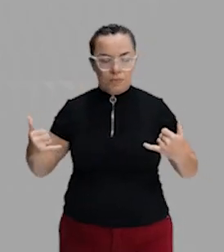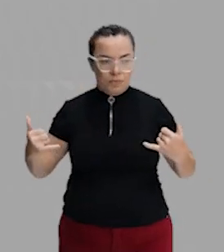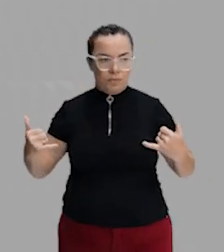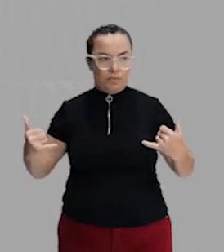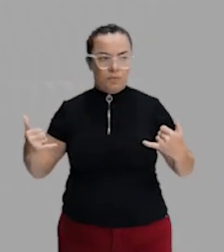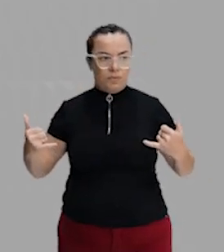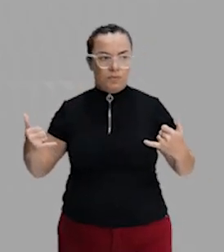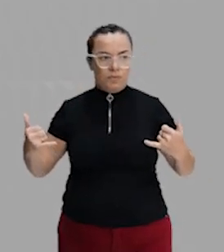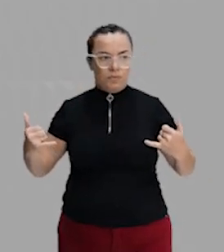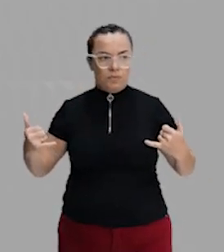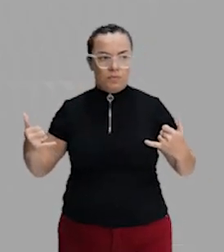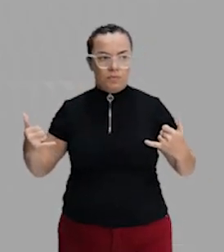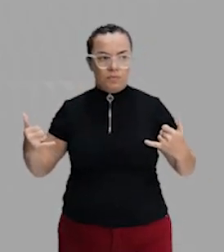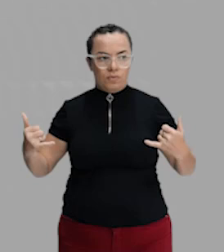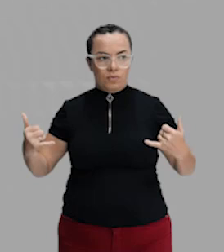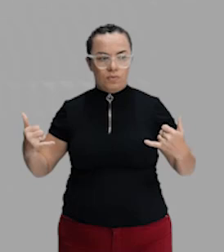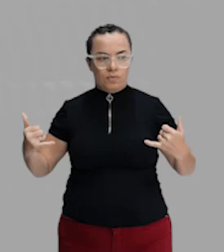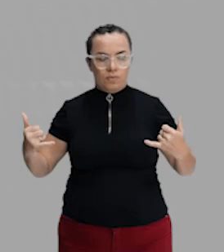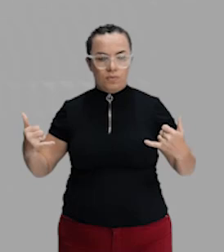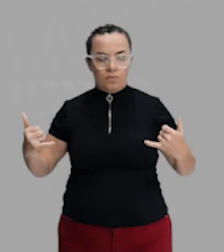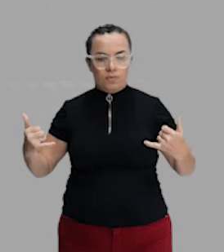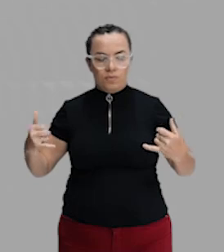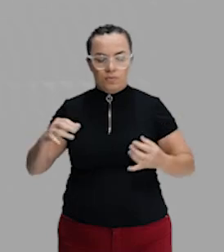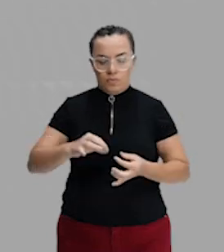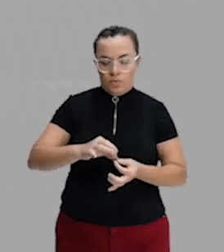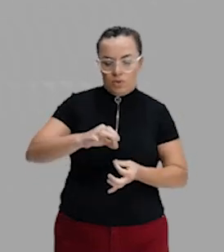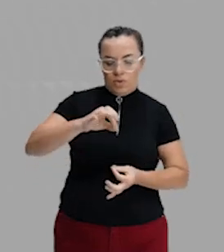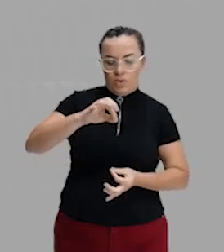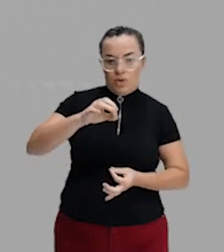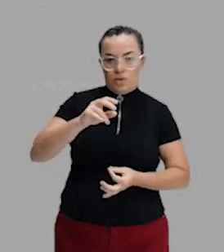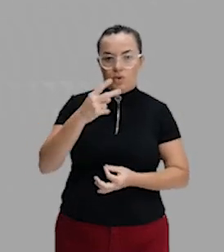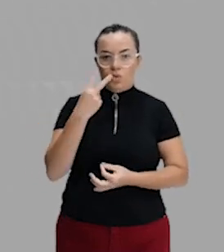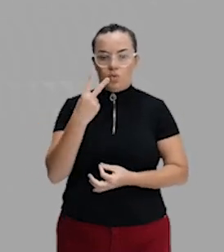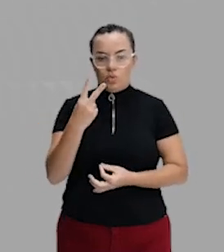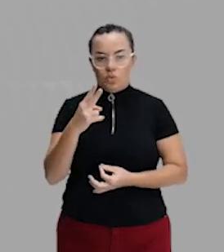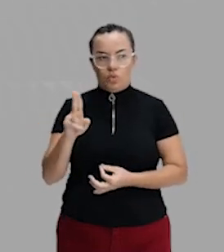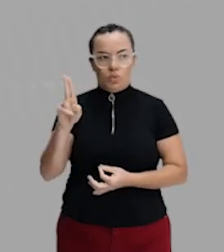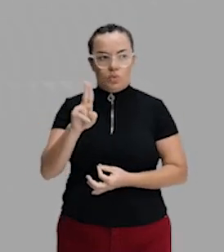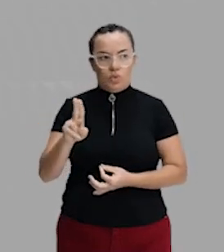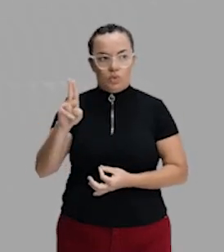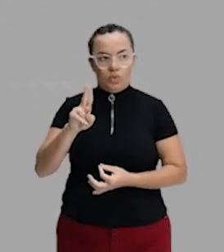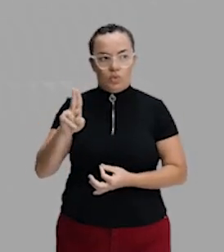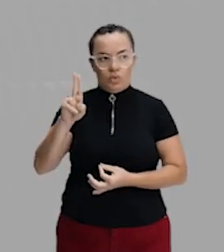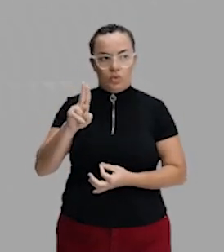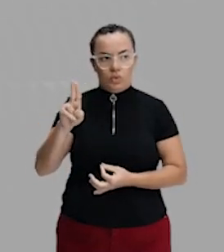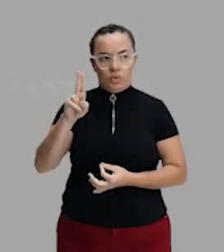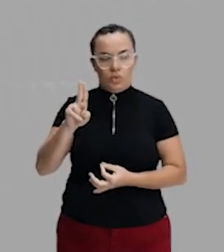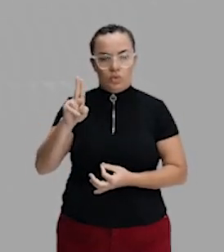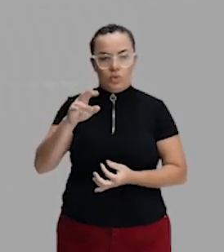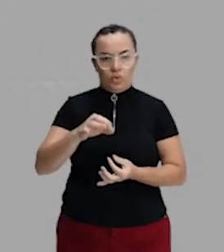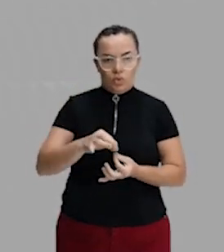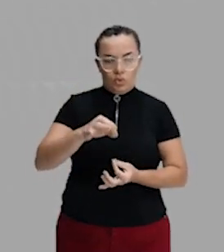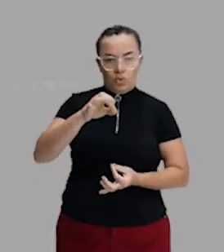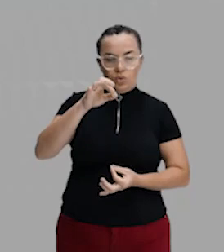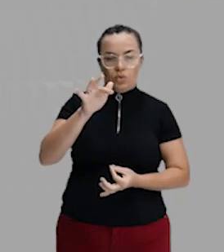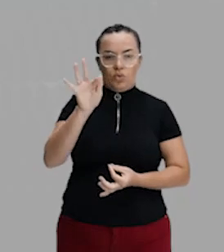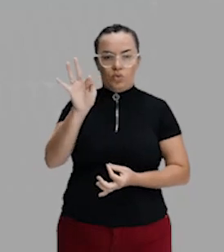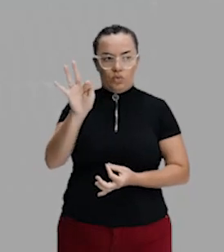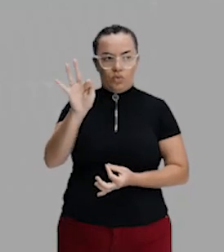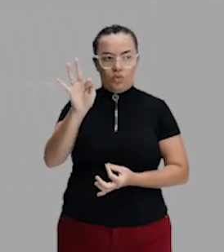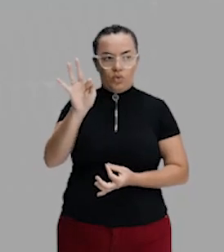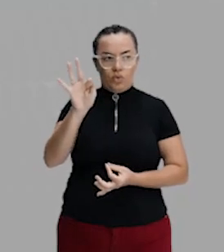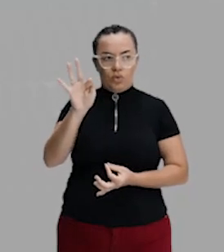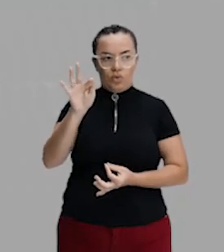Certo? Essa distância aqui, ó, é 2 unidades. A distância do foco para essa reta diretriz é